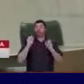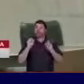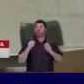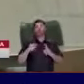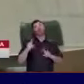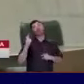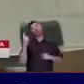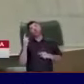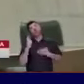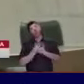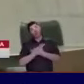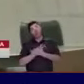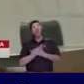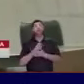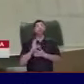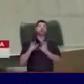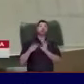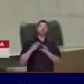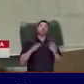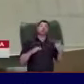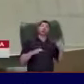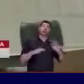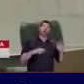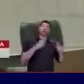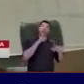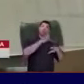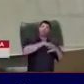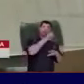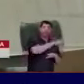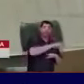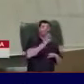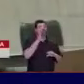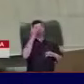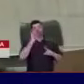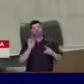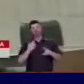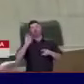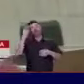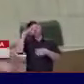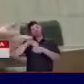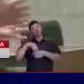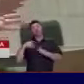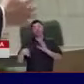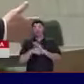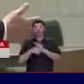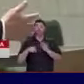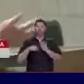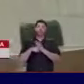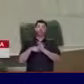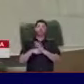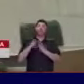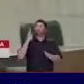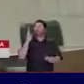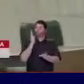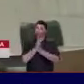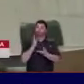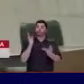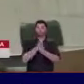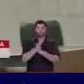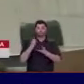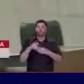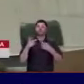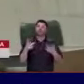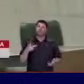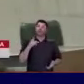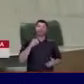né não por ordem do presidente lula pode ter a vida da petrobras investiga se o eu e pronto agora dizer que